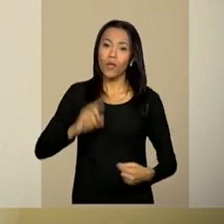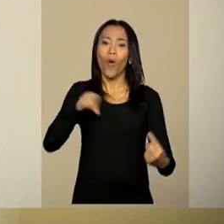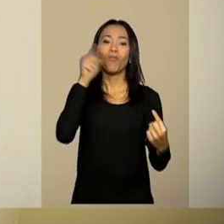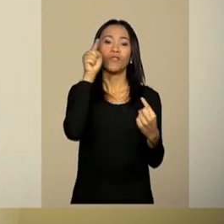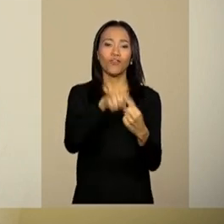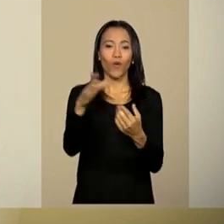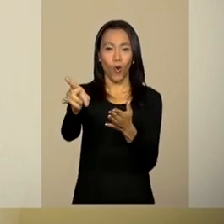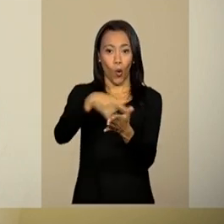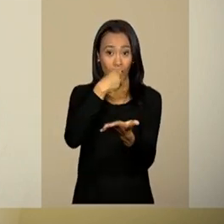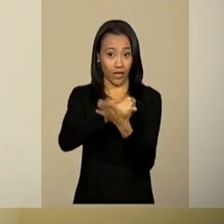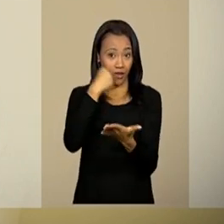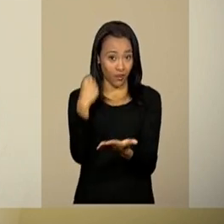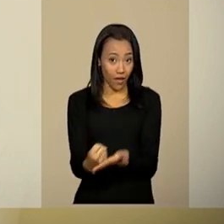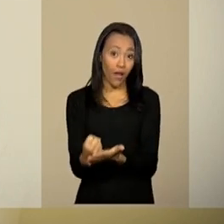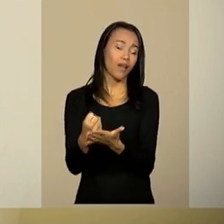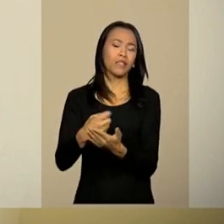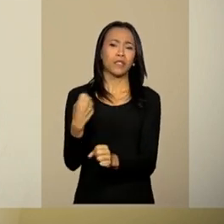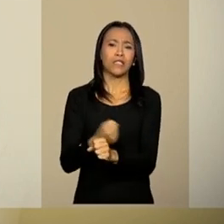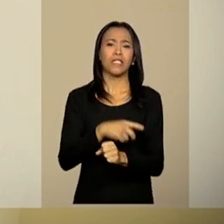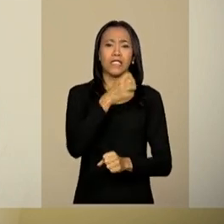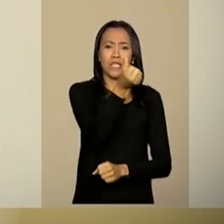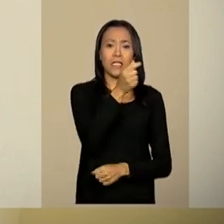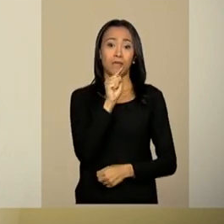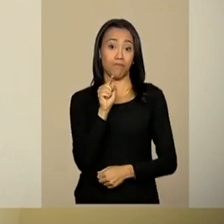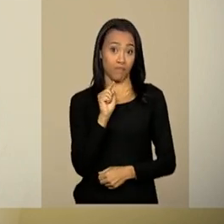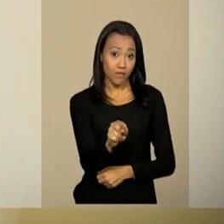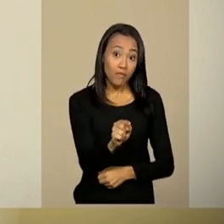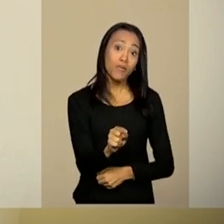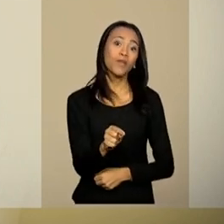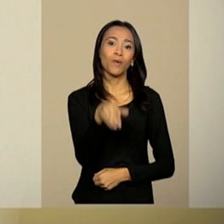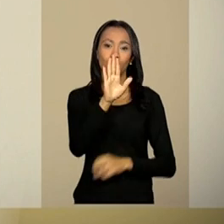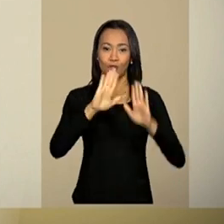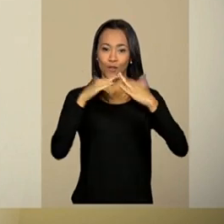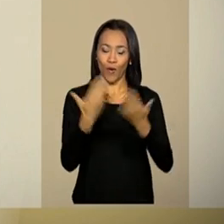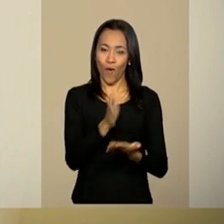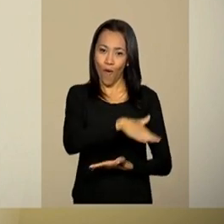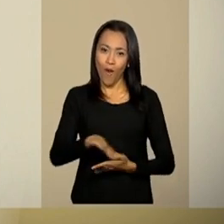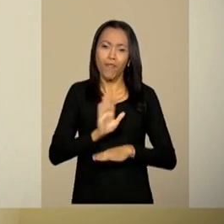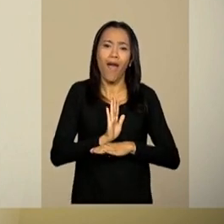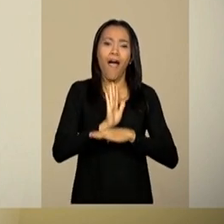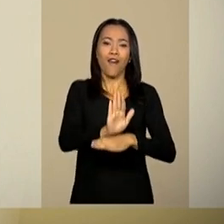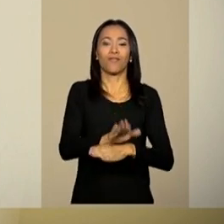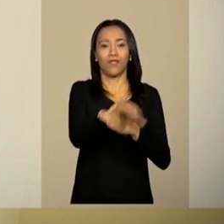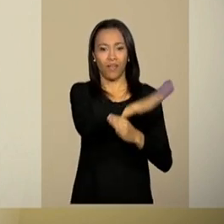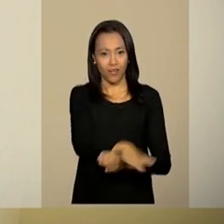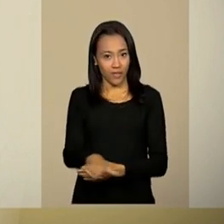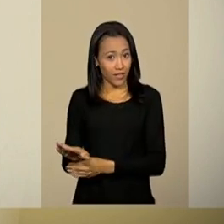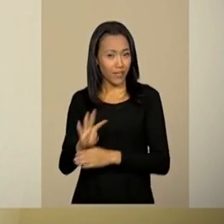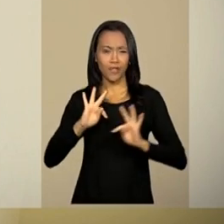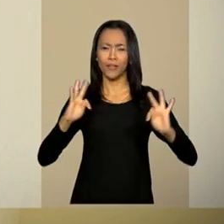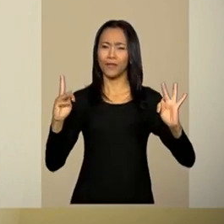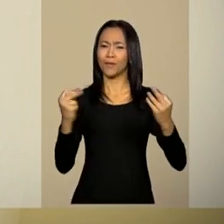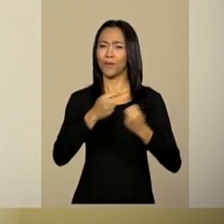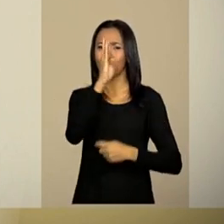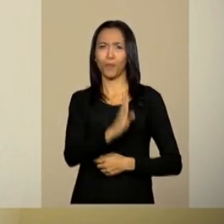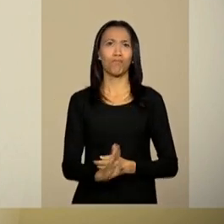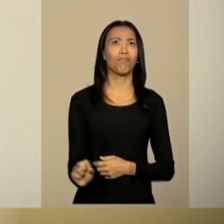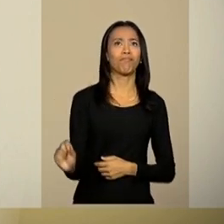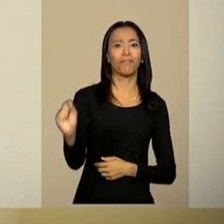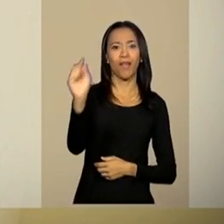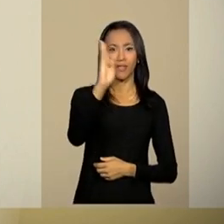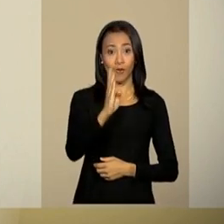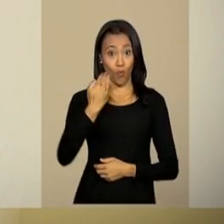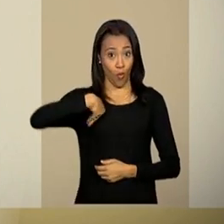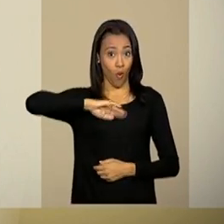contratar a construção de 6.000 creches para beneficiar as nossas crianças em todo o Brasil o